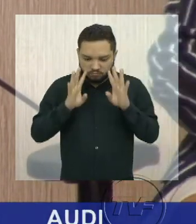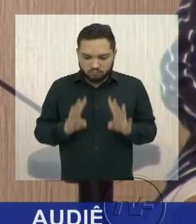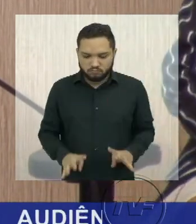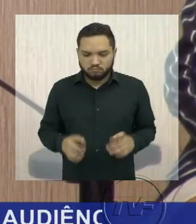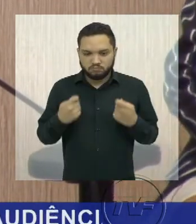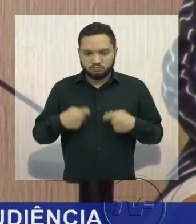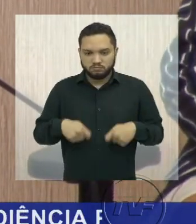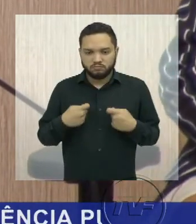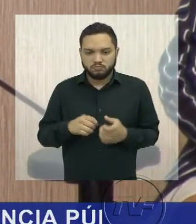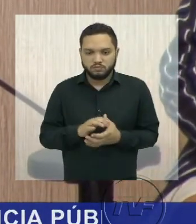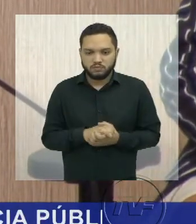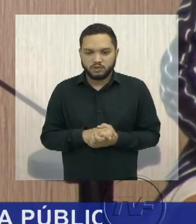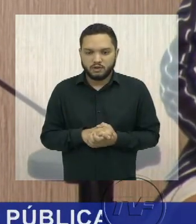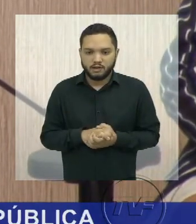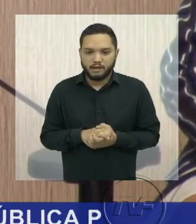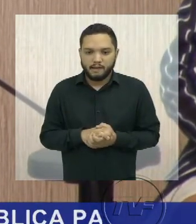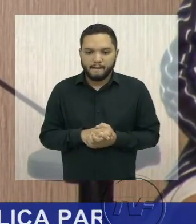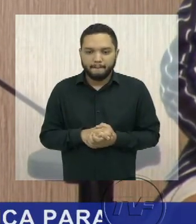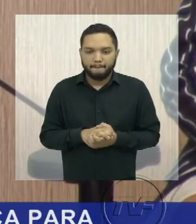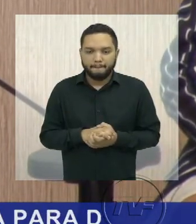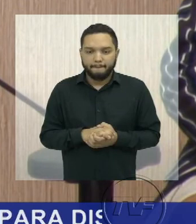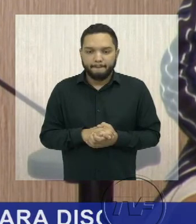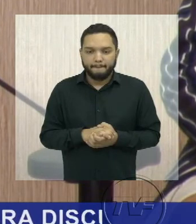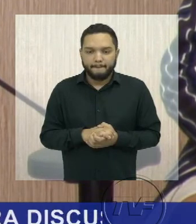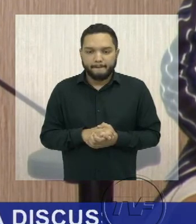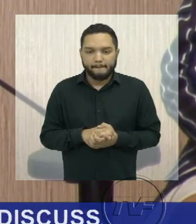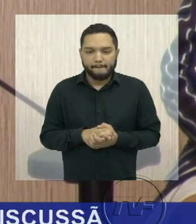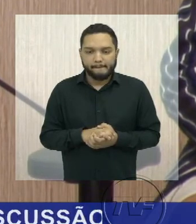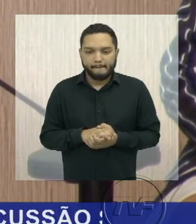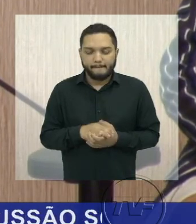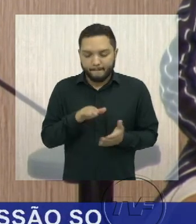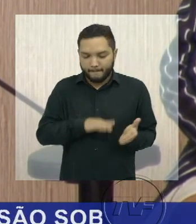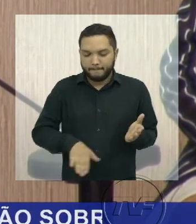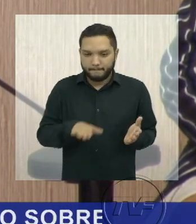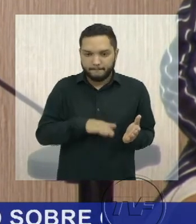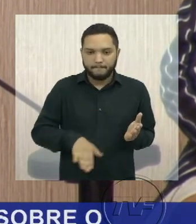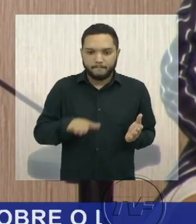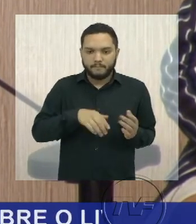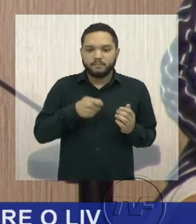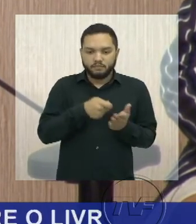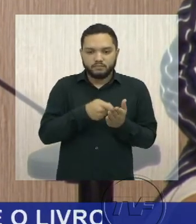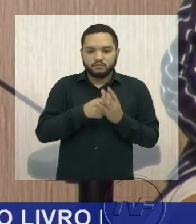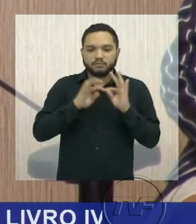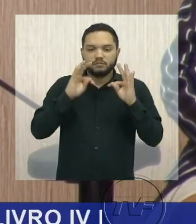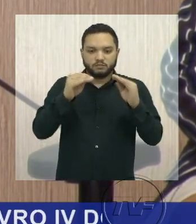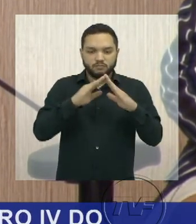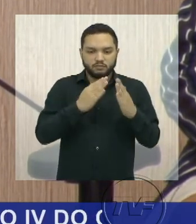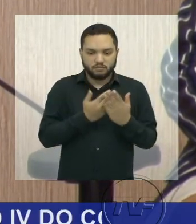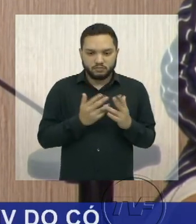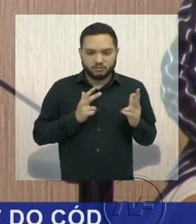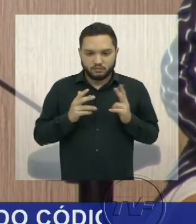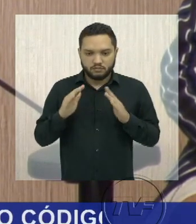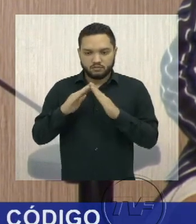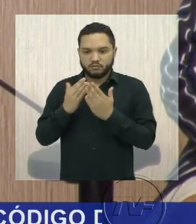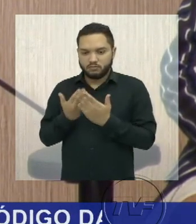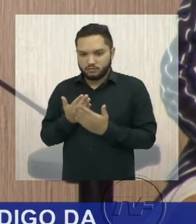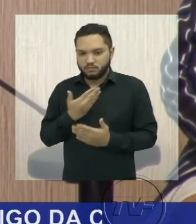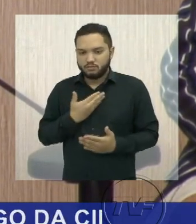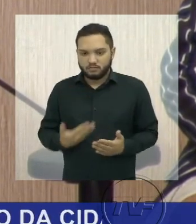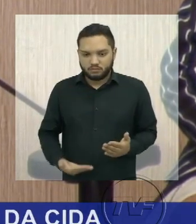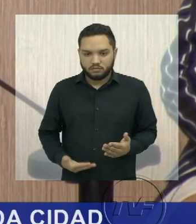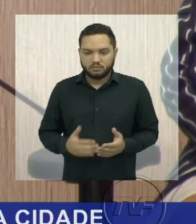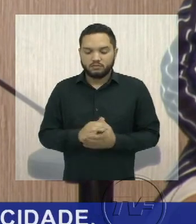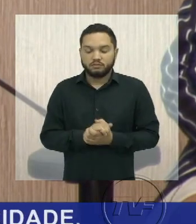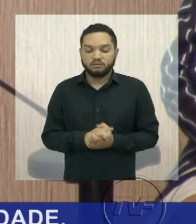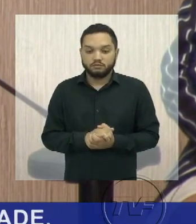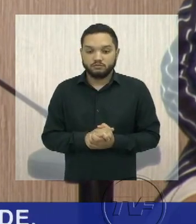Porque só na privada, na pública não. A exigência deve ser, o público é o mesmo, então a exigência deve ser para todos, não tenha dúvida. Deve ser para todos, deve ser